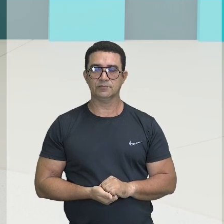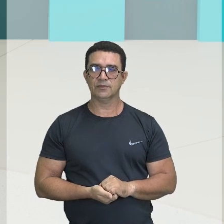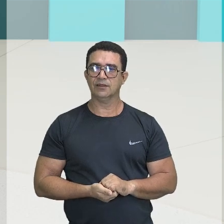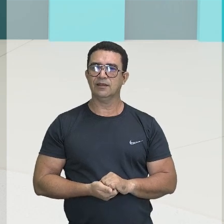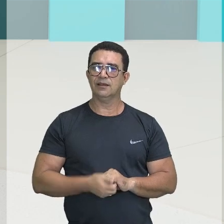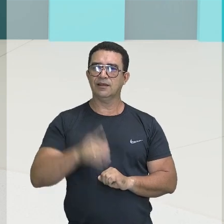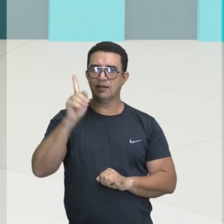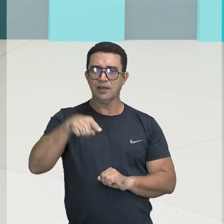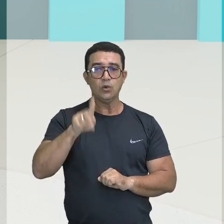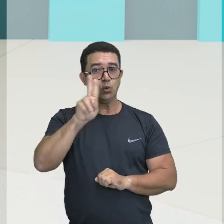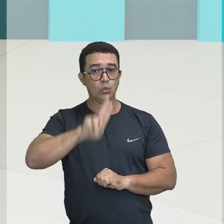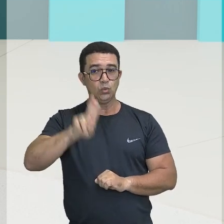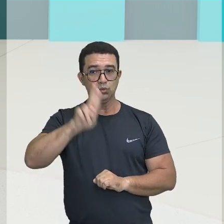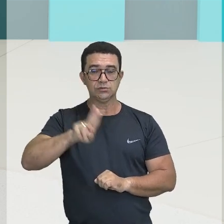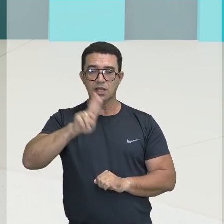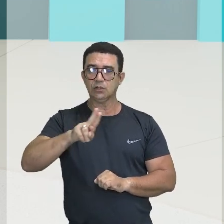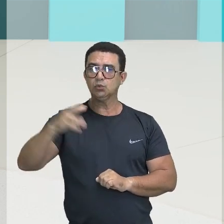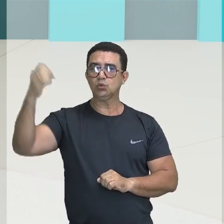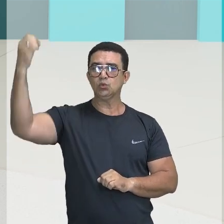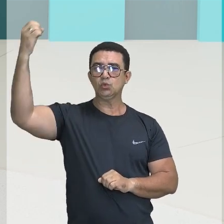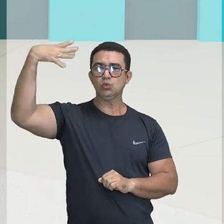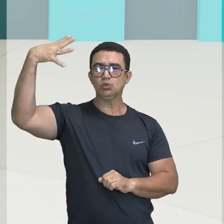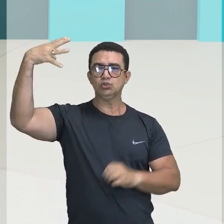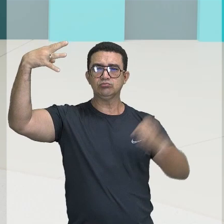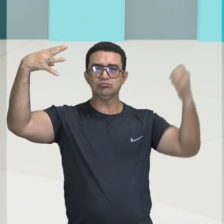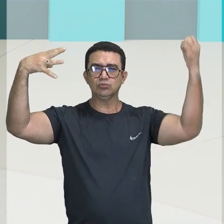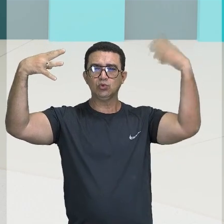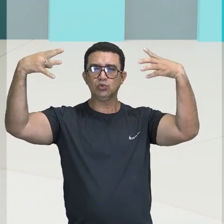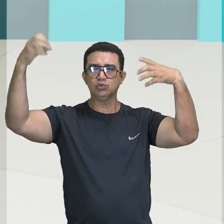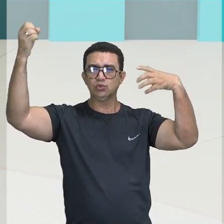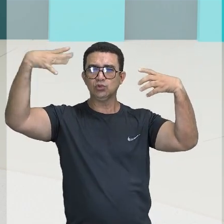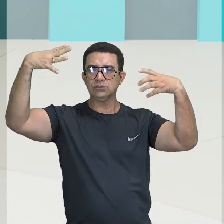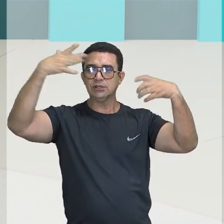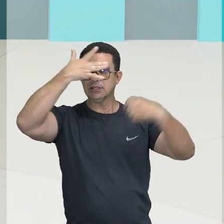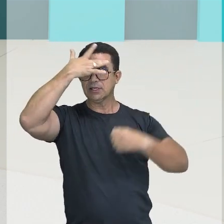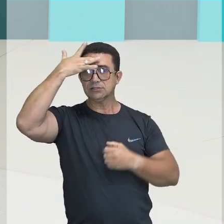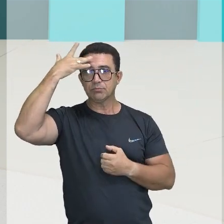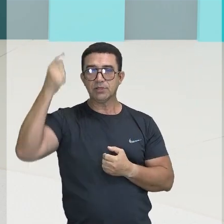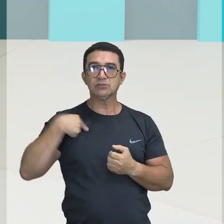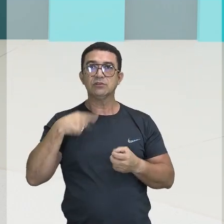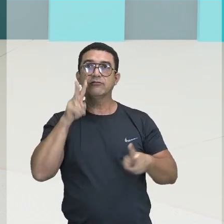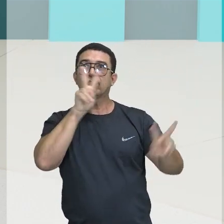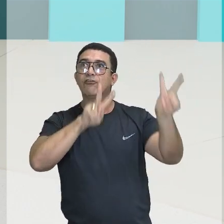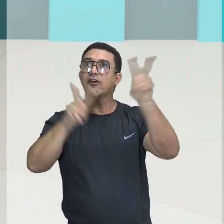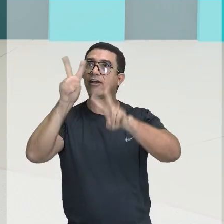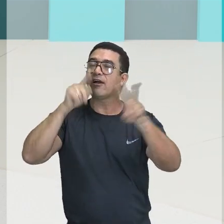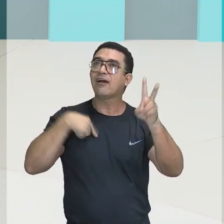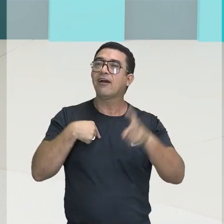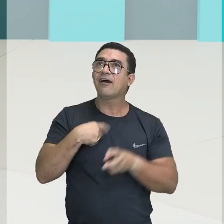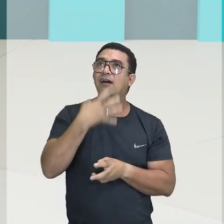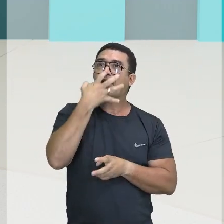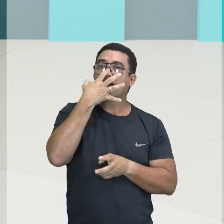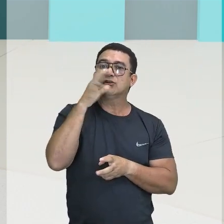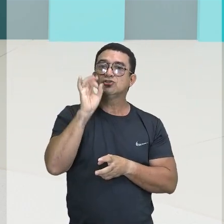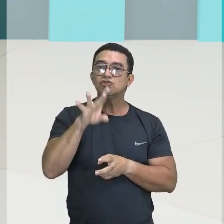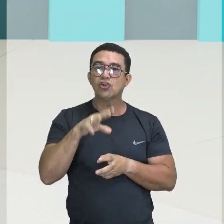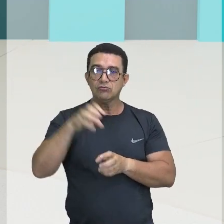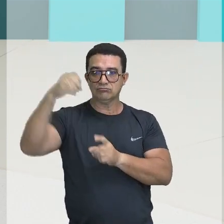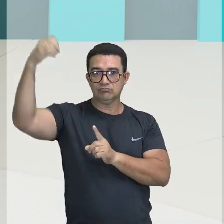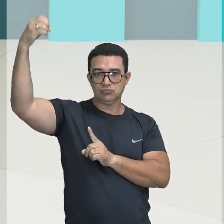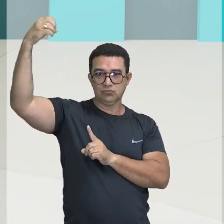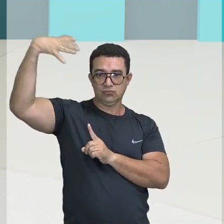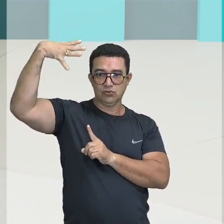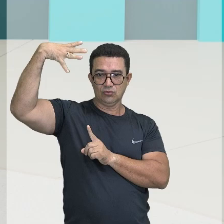utiliza luzes, para focar a atenção apenas nos objetos e